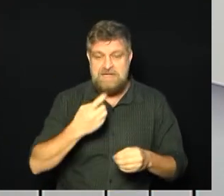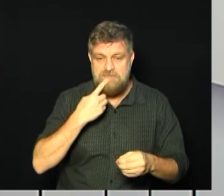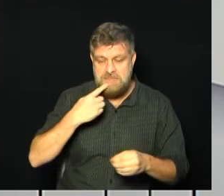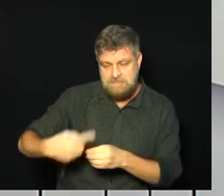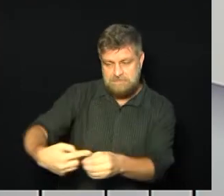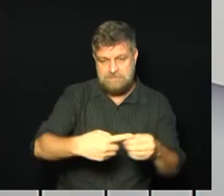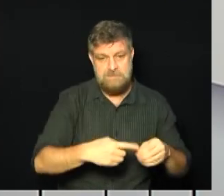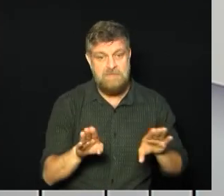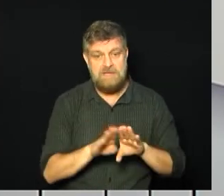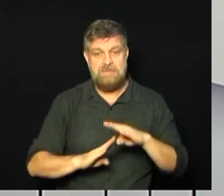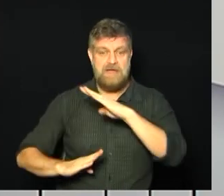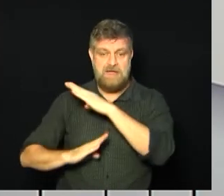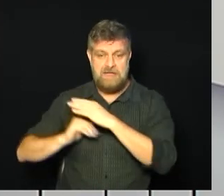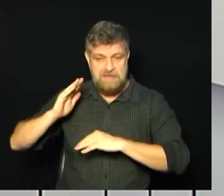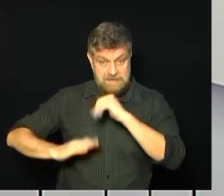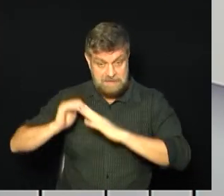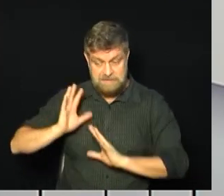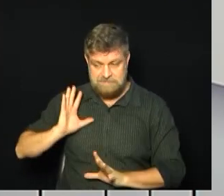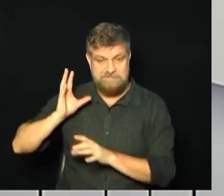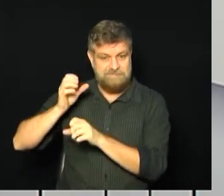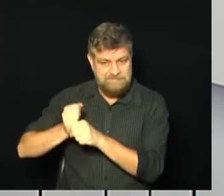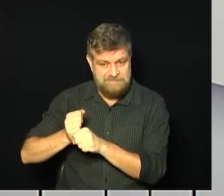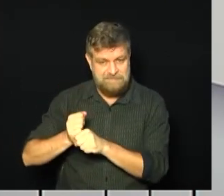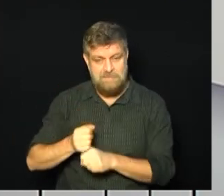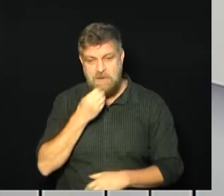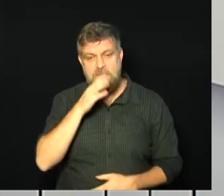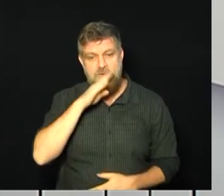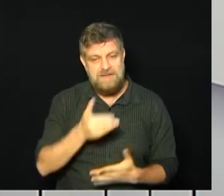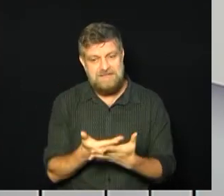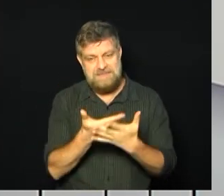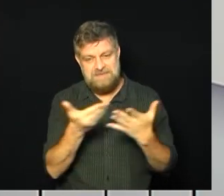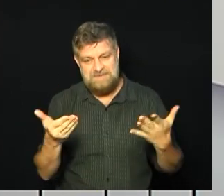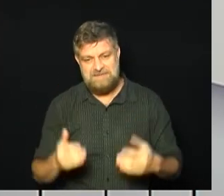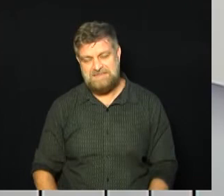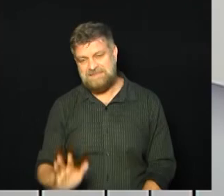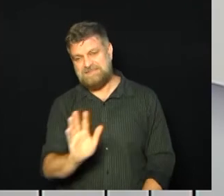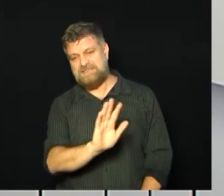e região e, claro, aqui do Legislativo de Campinas. Uma boa tarde para você